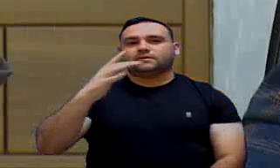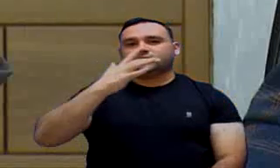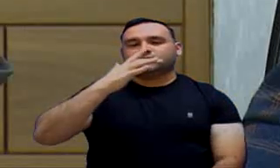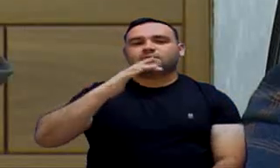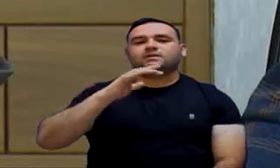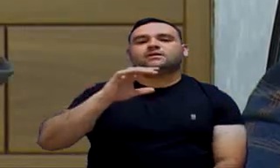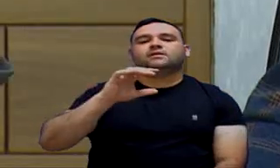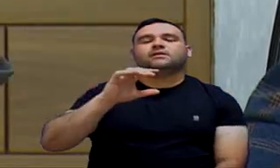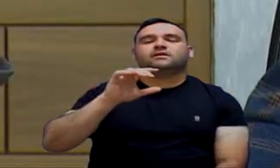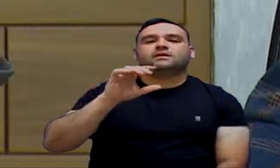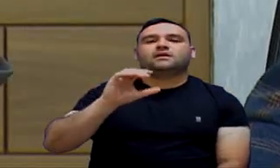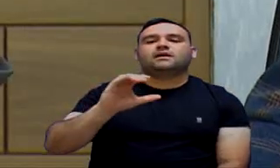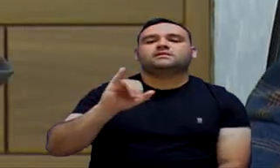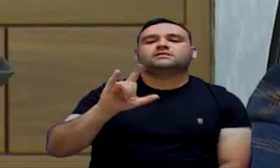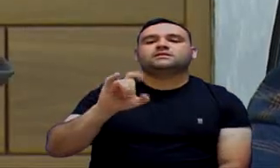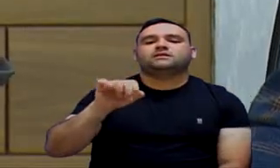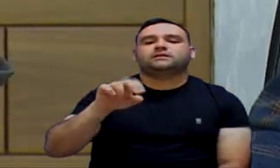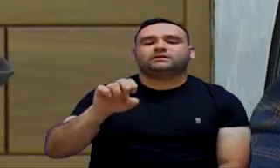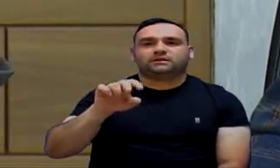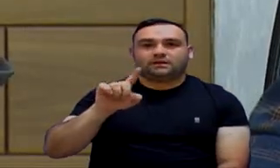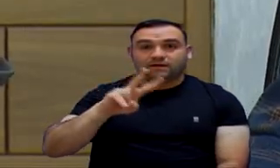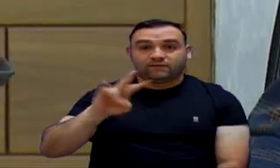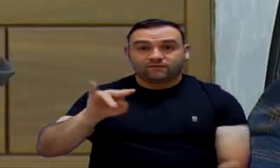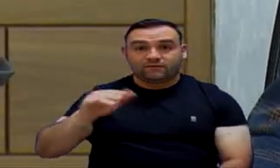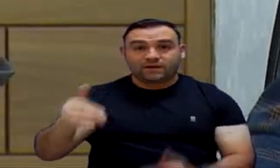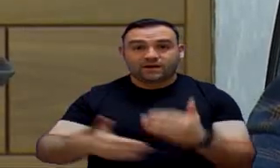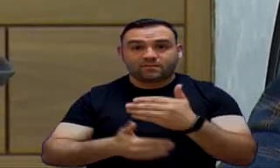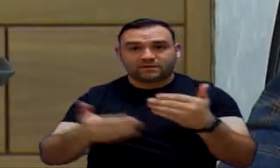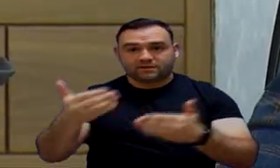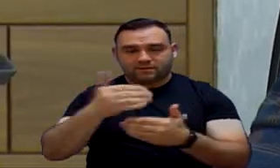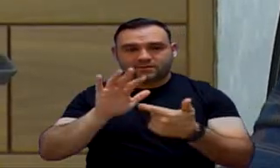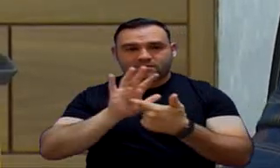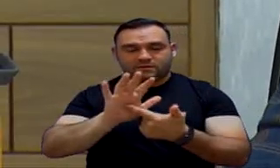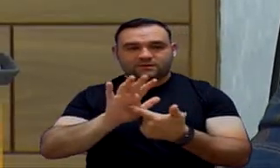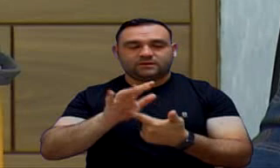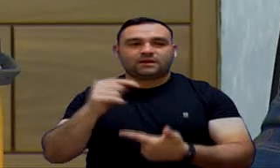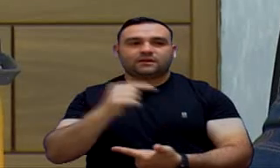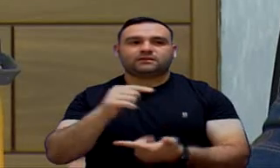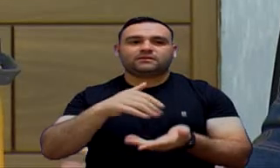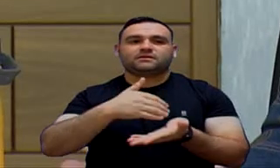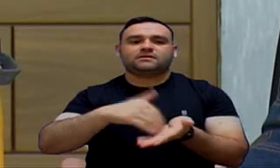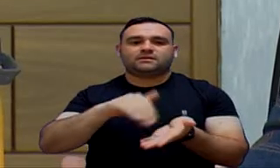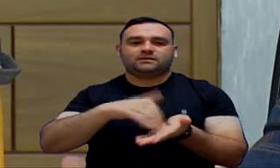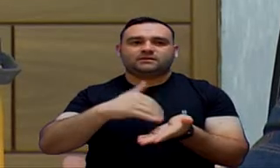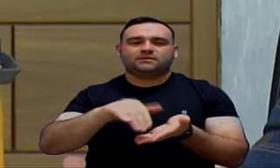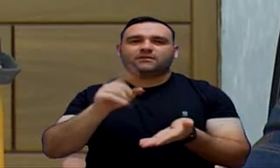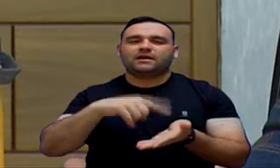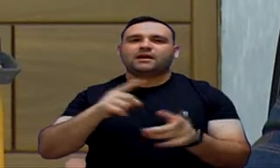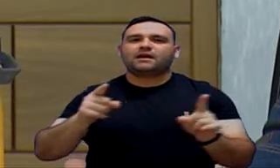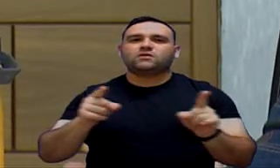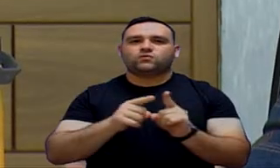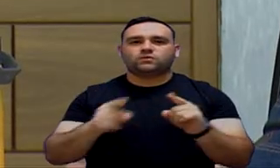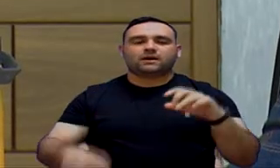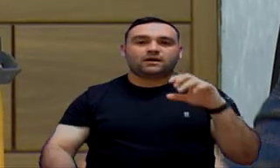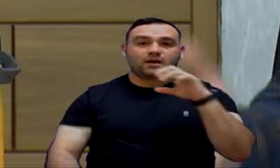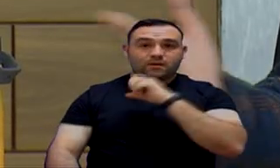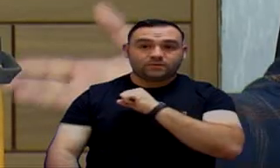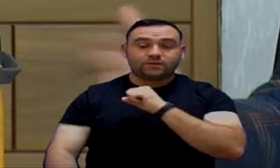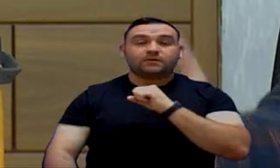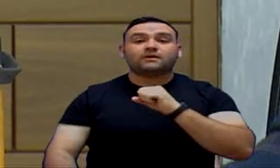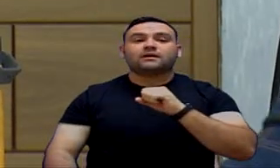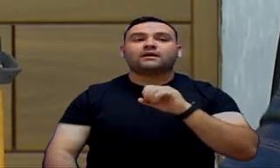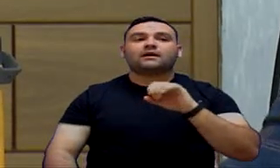conhecida a segurança secretária Cilene ela vai fazer apresentação apresentação da secretária dela uma apresentação breve é curta